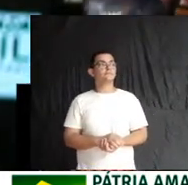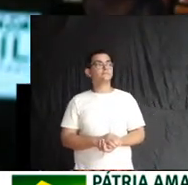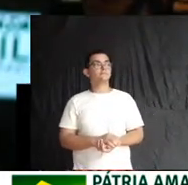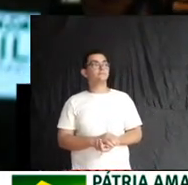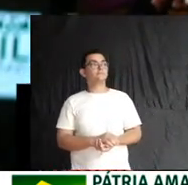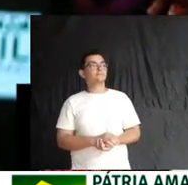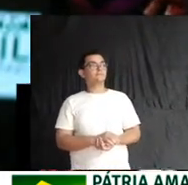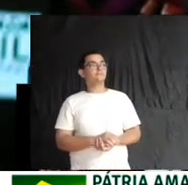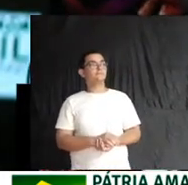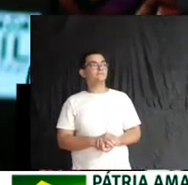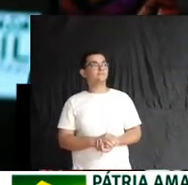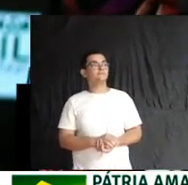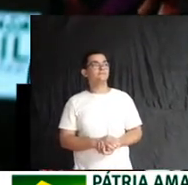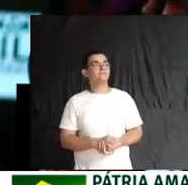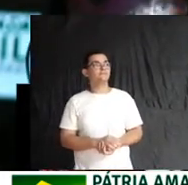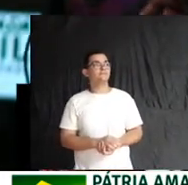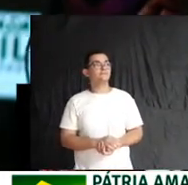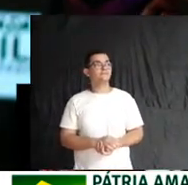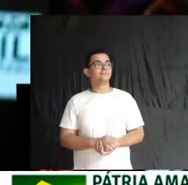Ei,